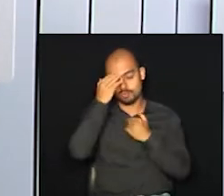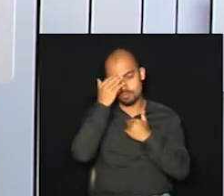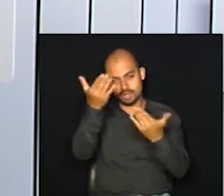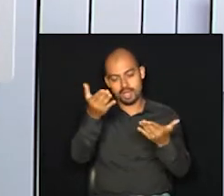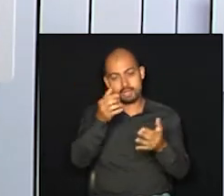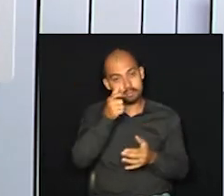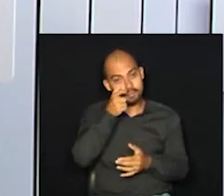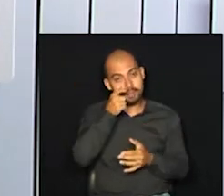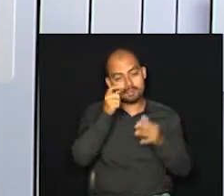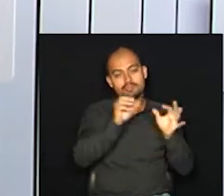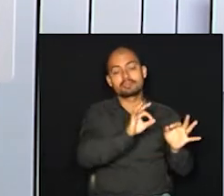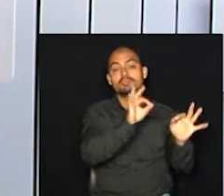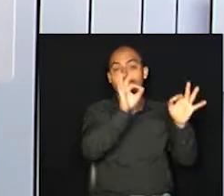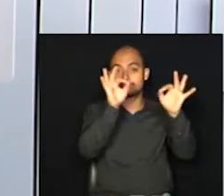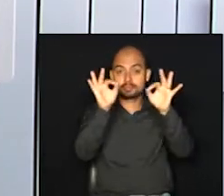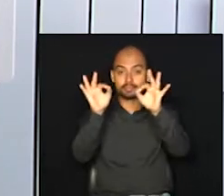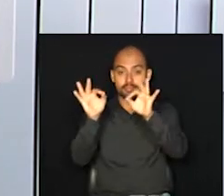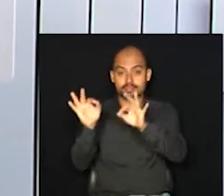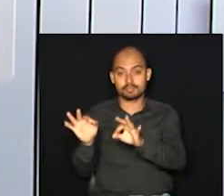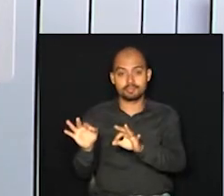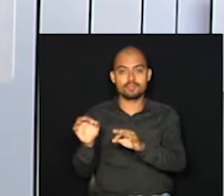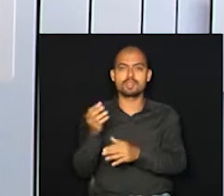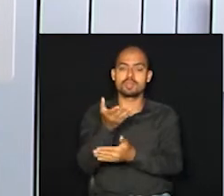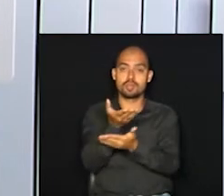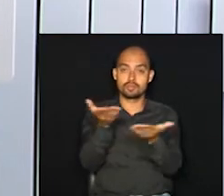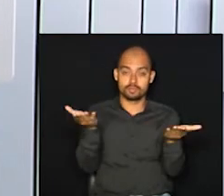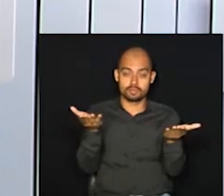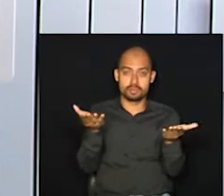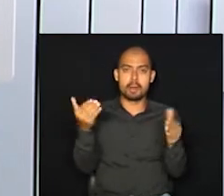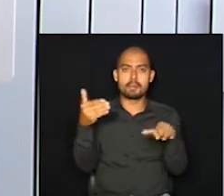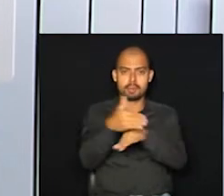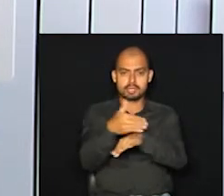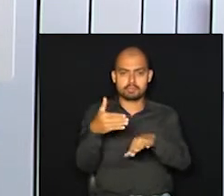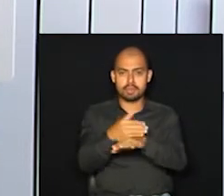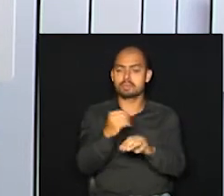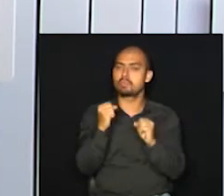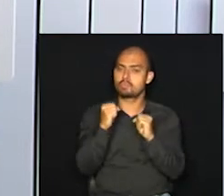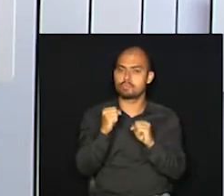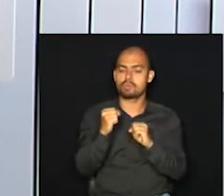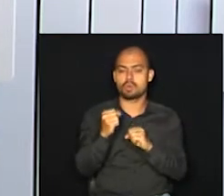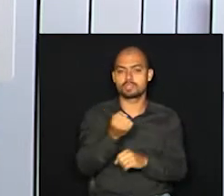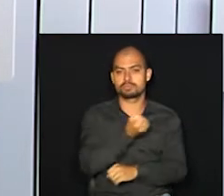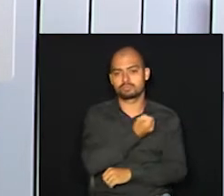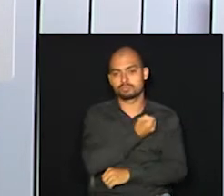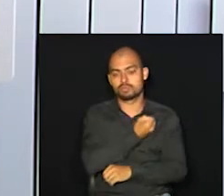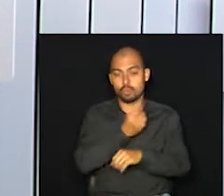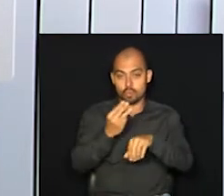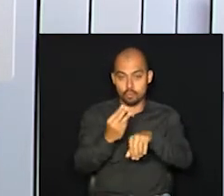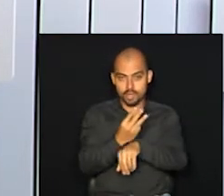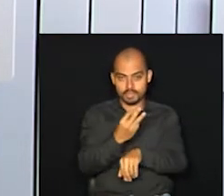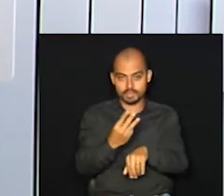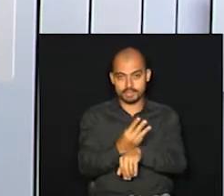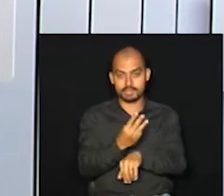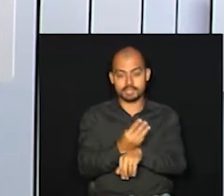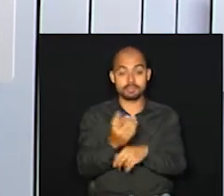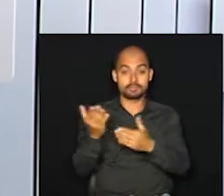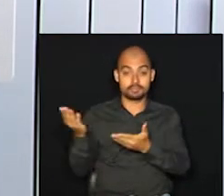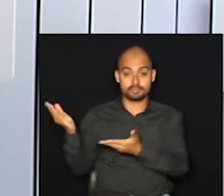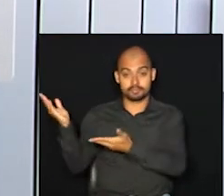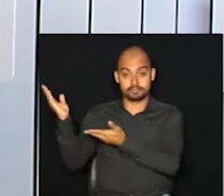companhia e audiência. E para você participar aqui do programa, o número do nosso WhatsApp já está aqui embaixo da sua